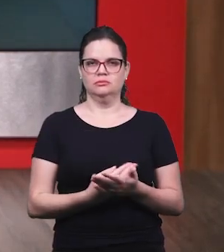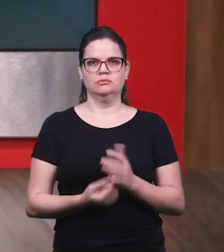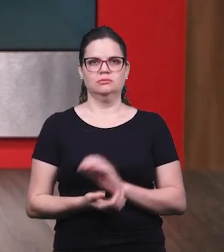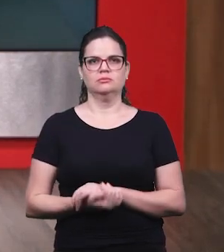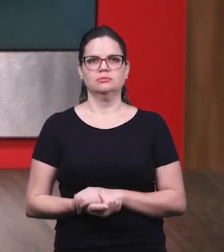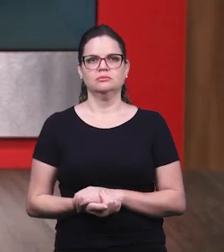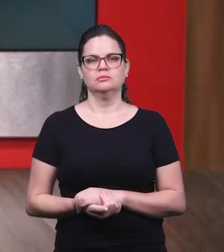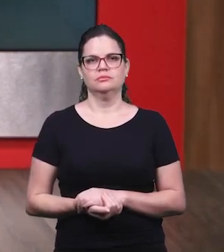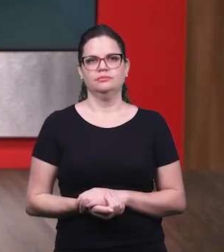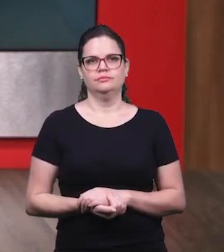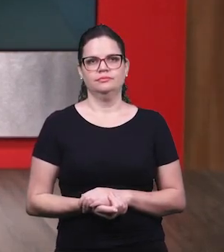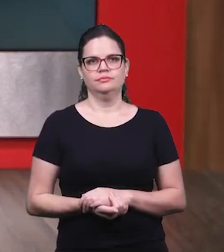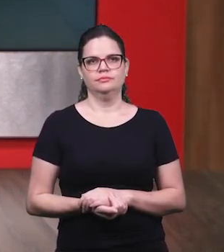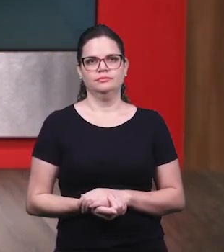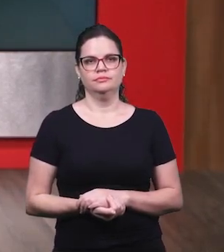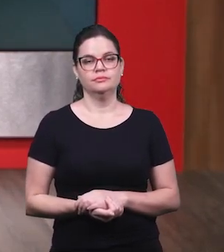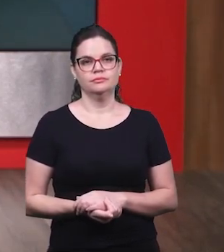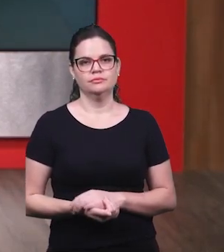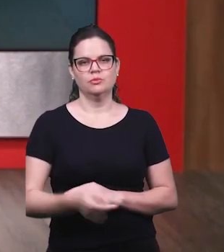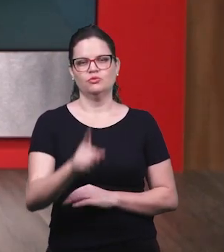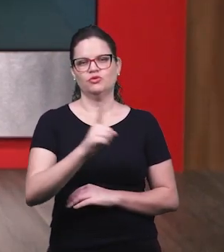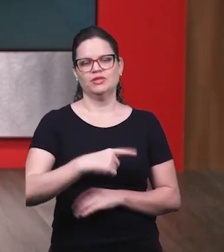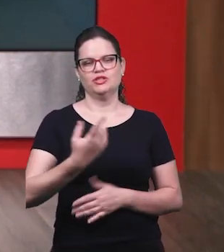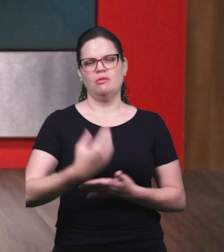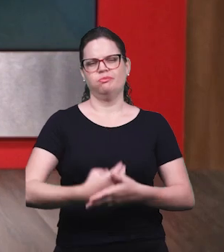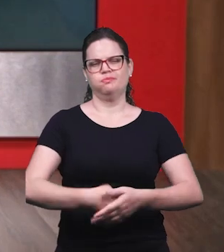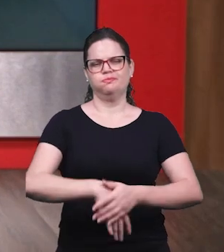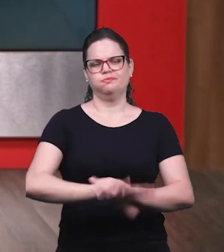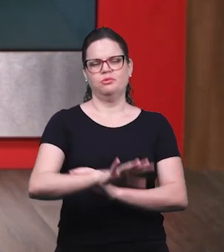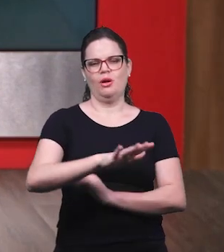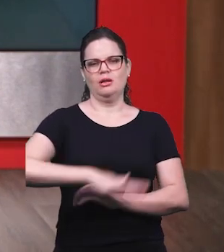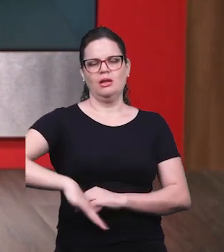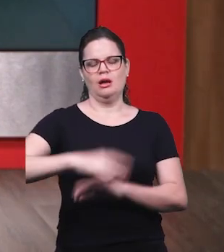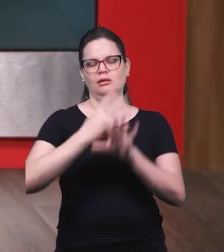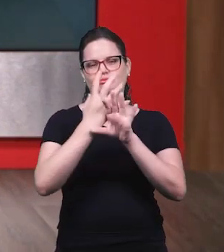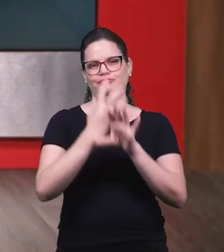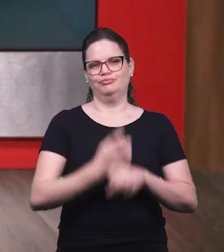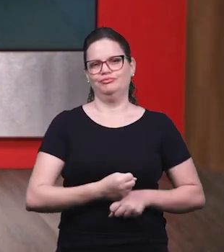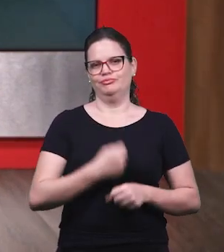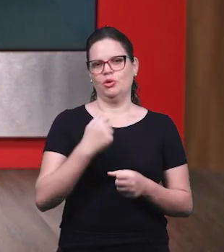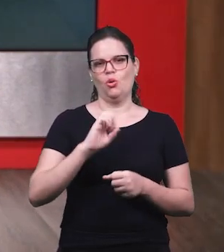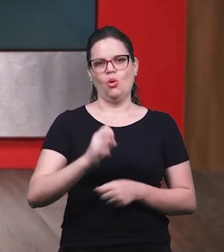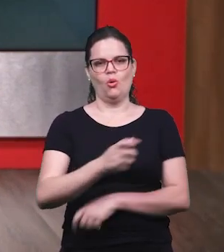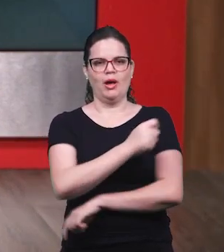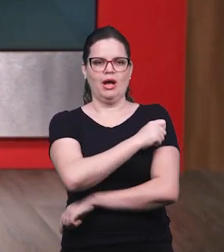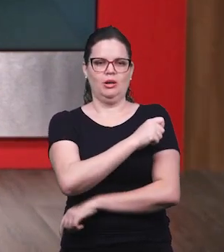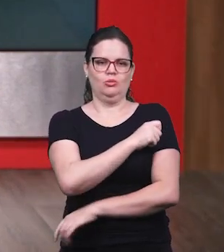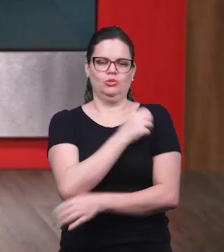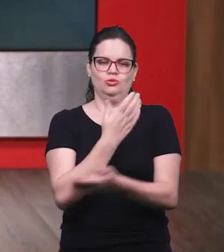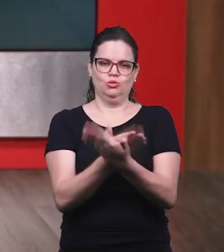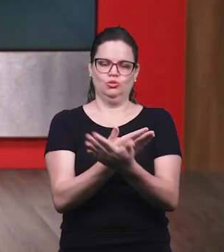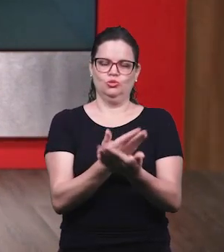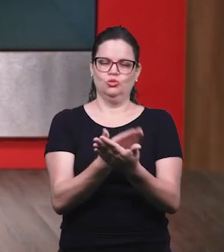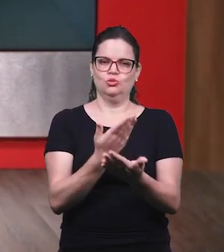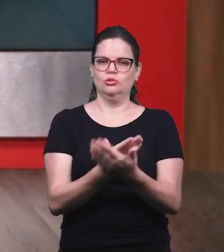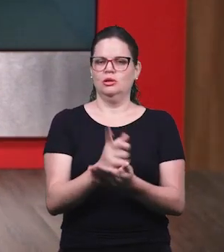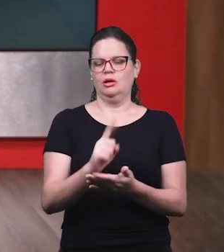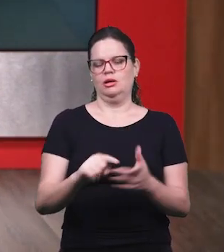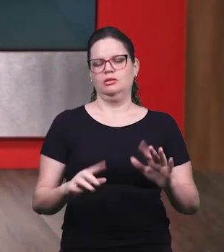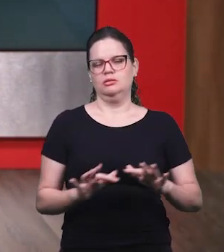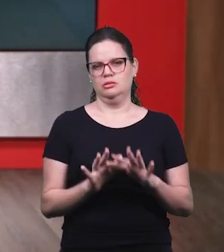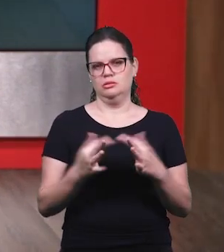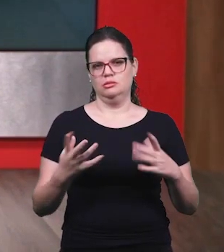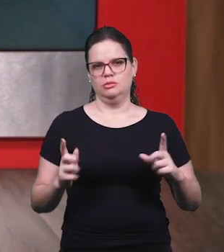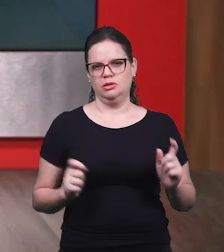né? Então, para quem lida com isso no mercado, para quem está estudando, isso aí é muito simples de